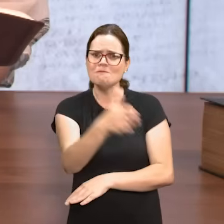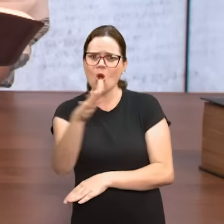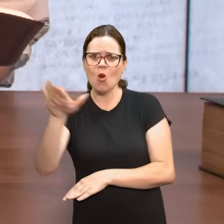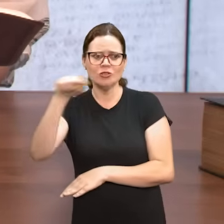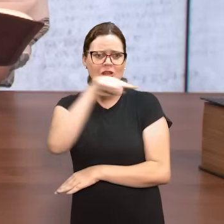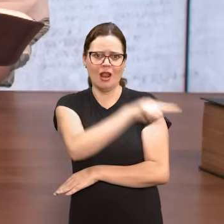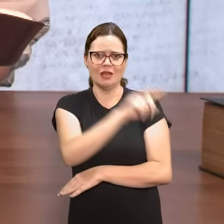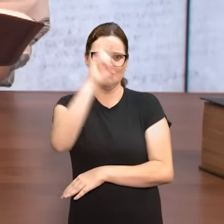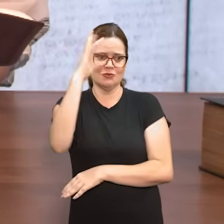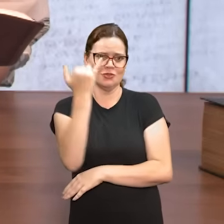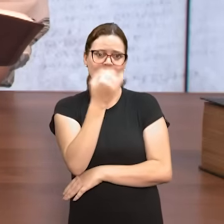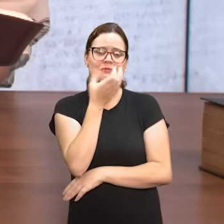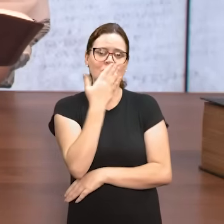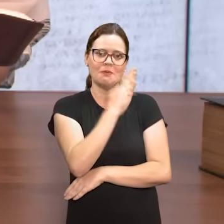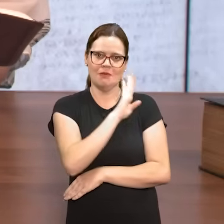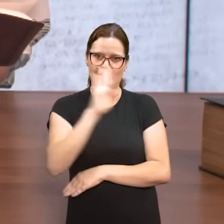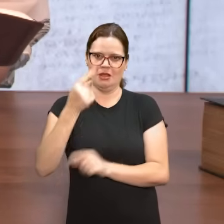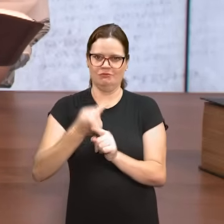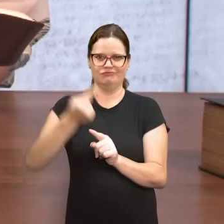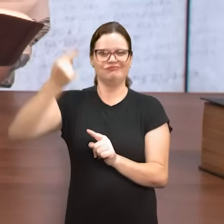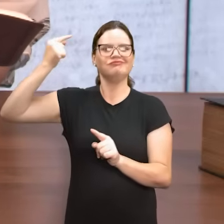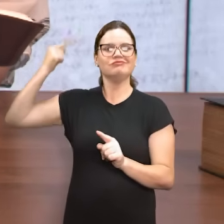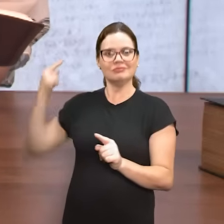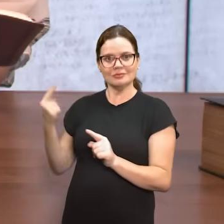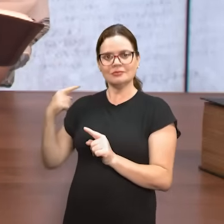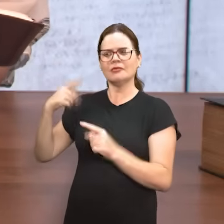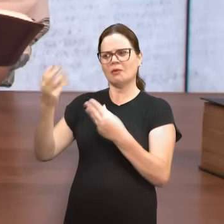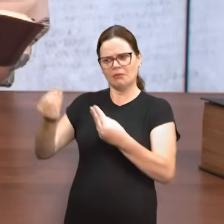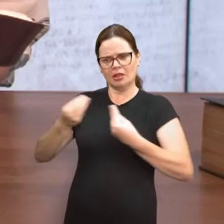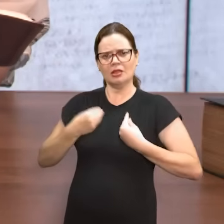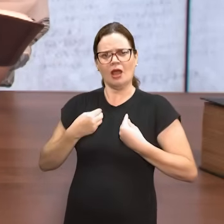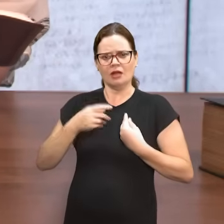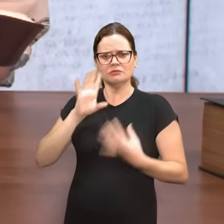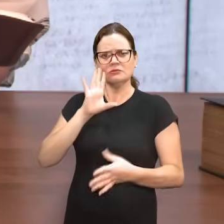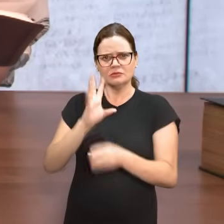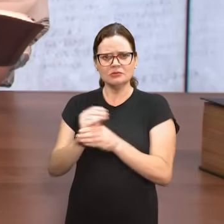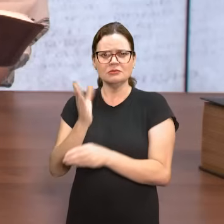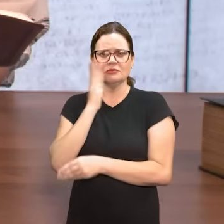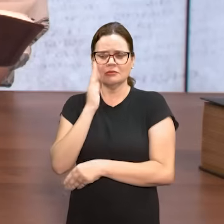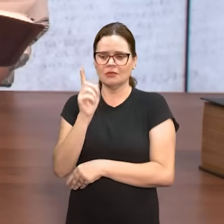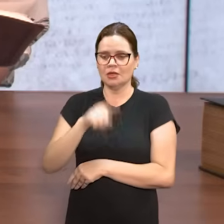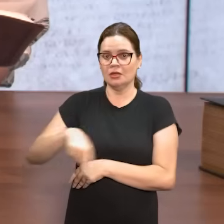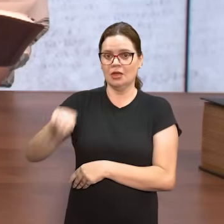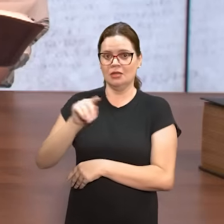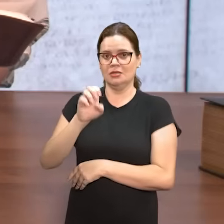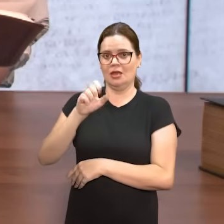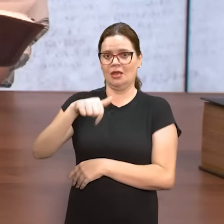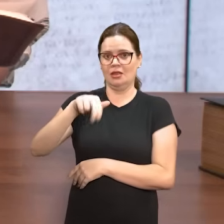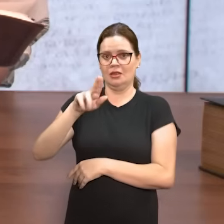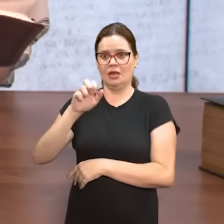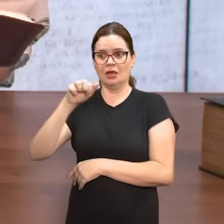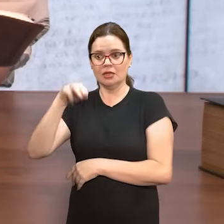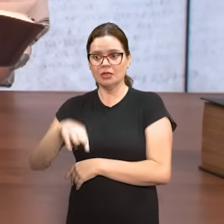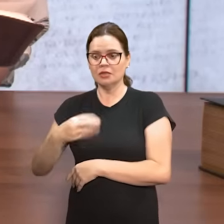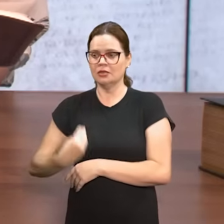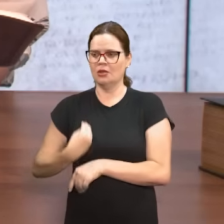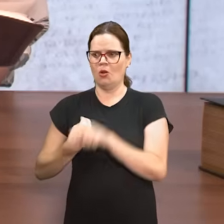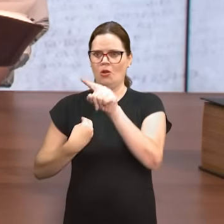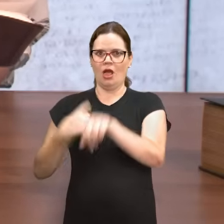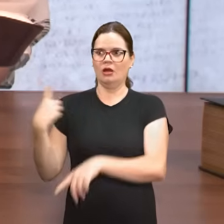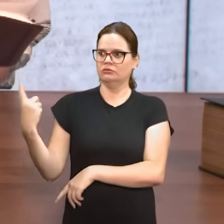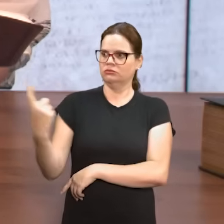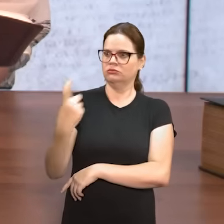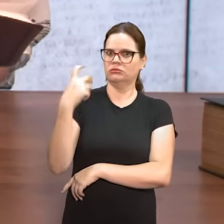aquele dia. Pois naquele dia tu ouviste que os Enaquins estão ali,